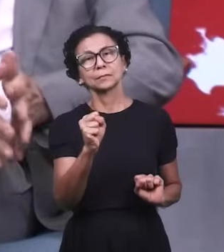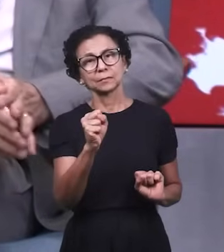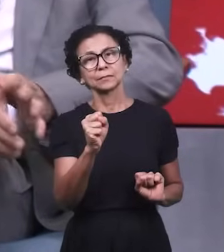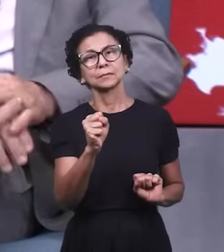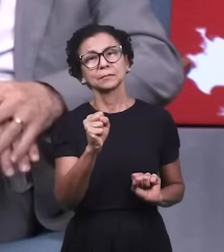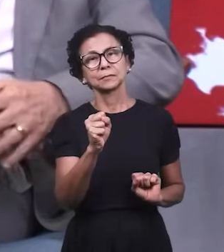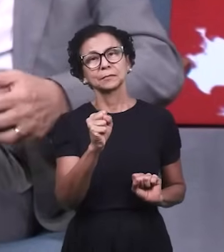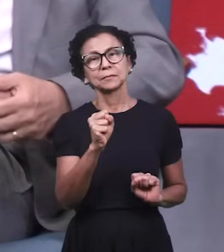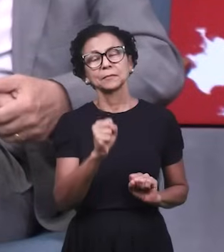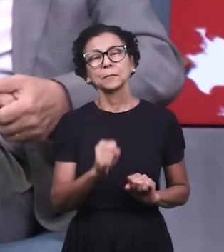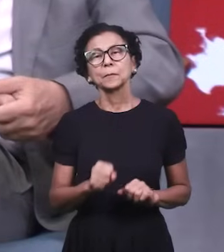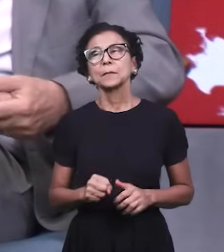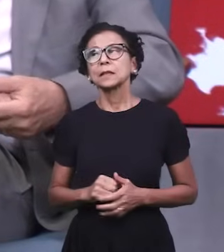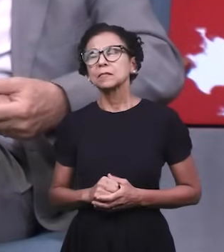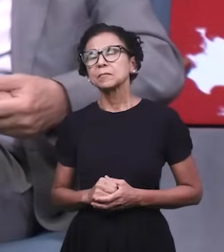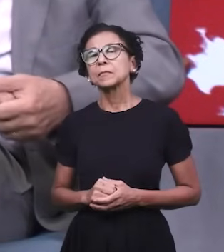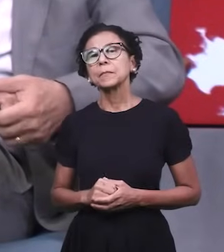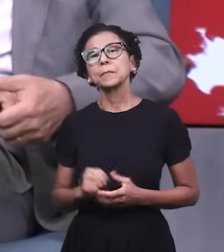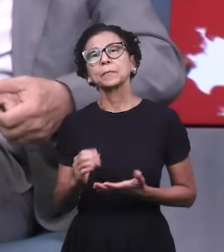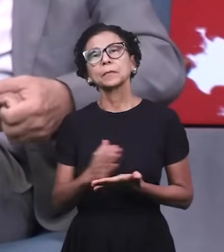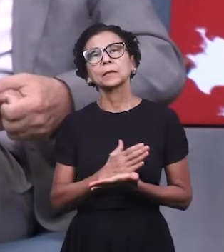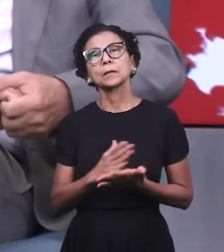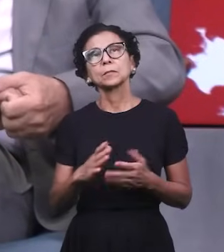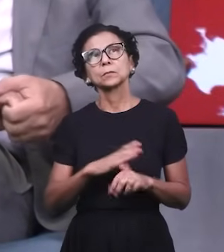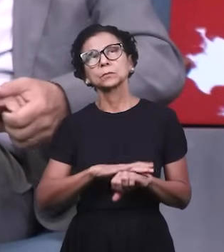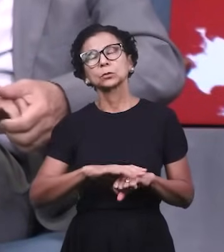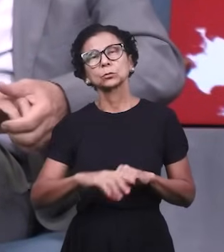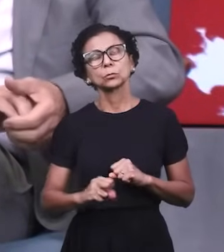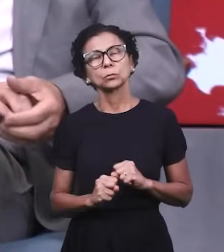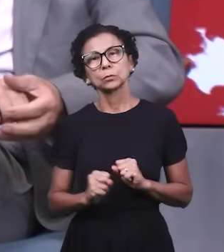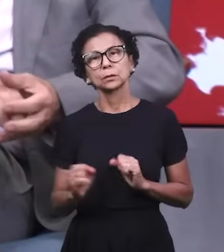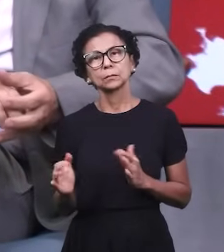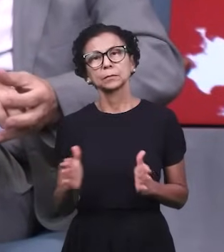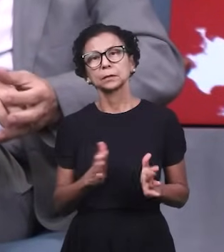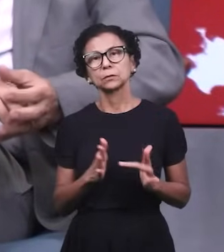Então, as curas do ministério de Jesus são